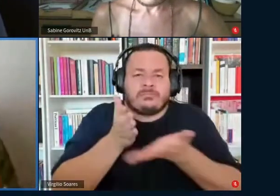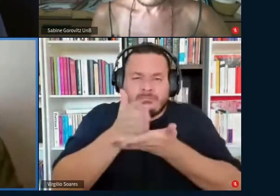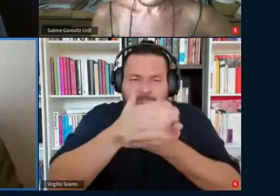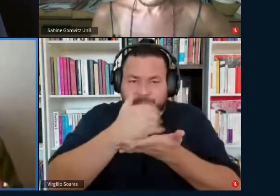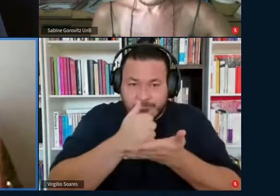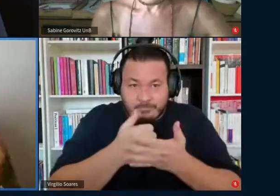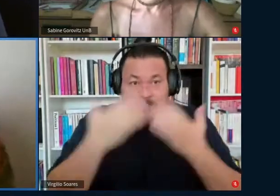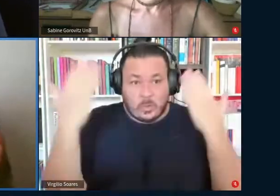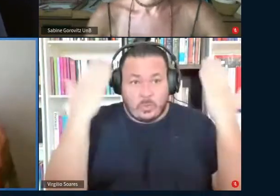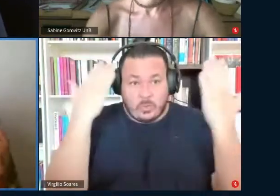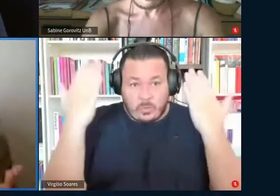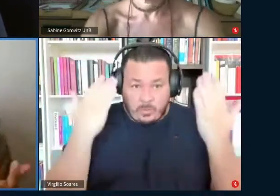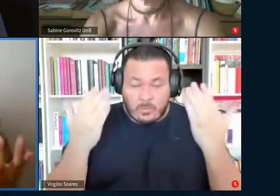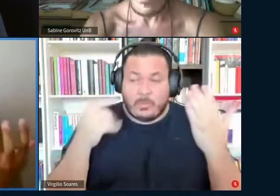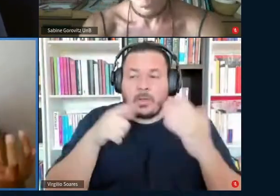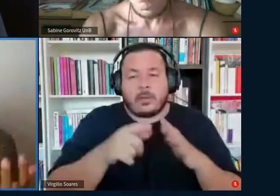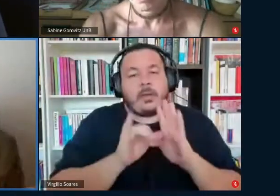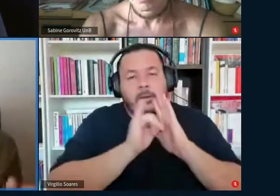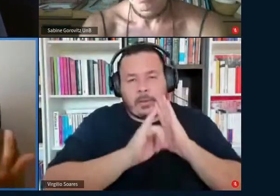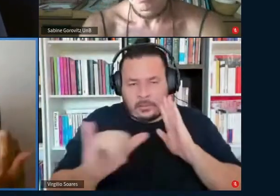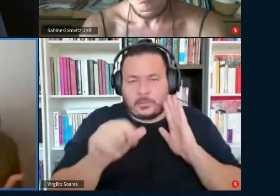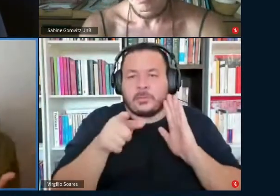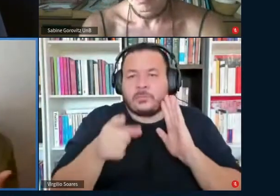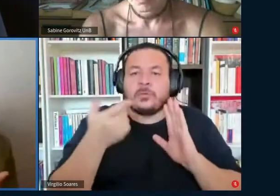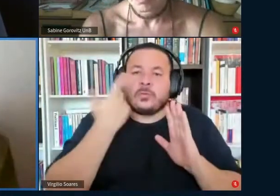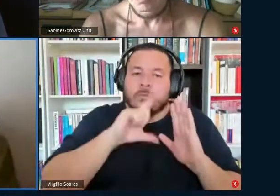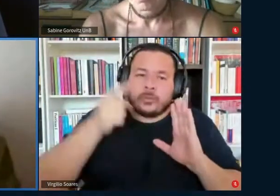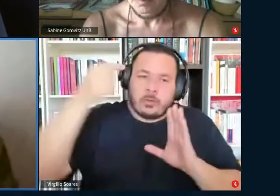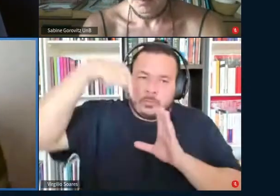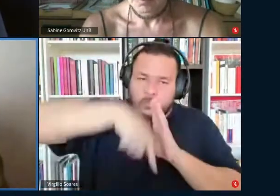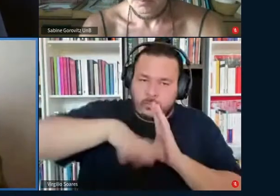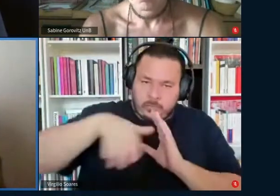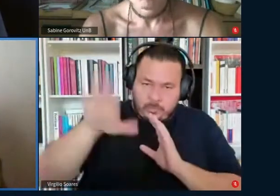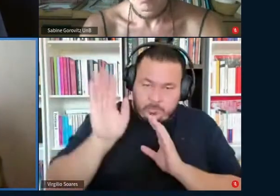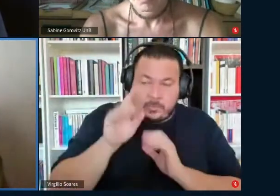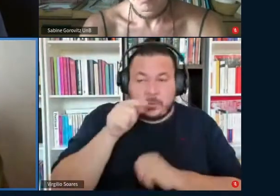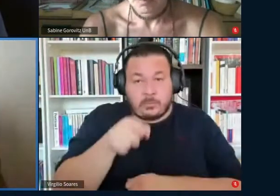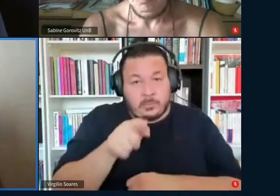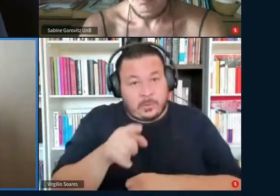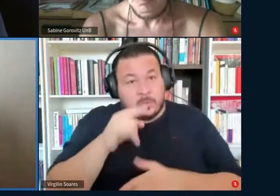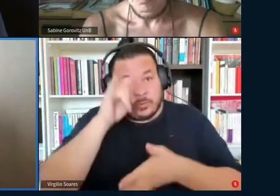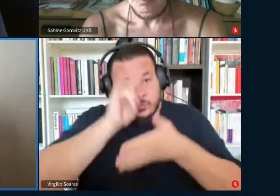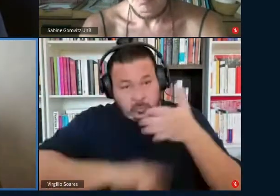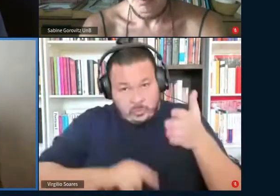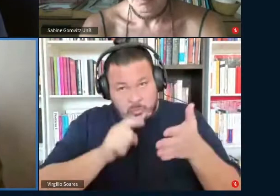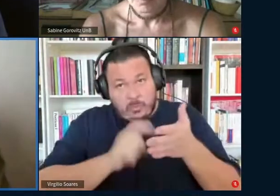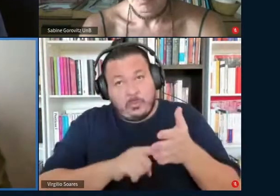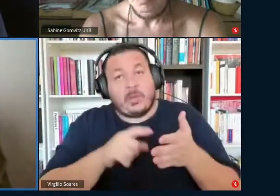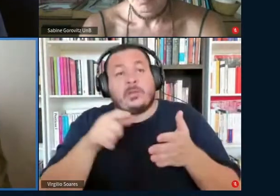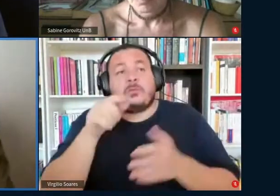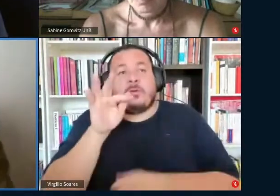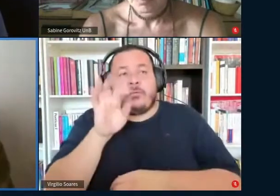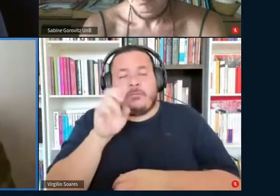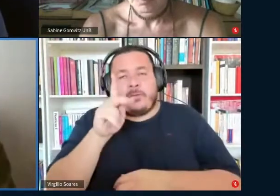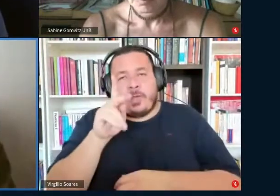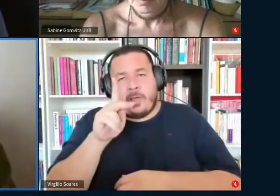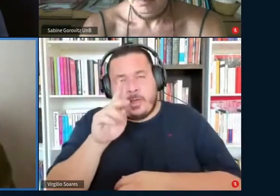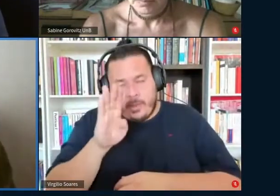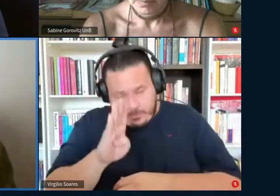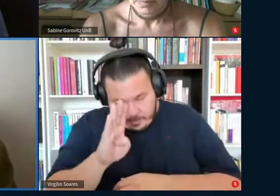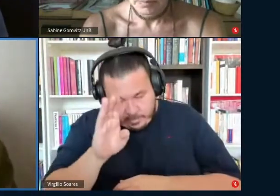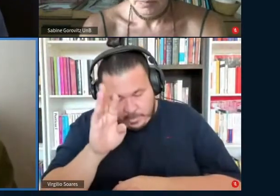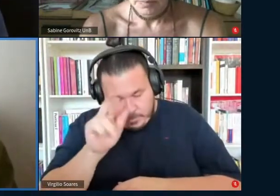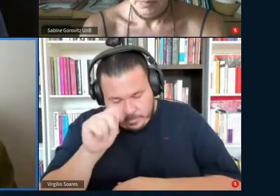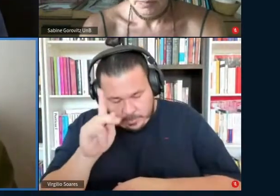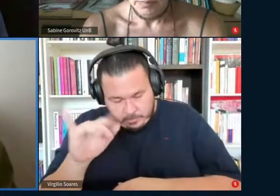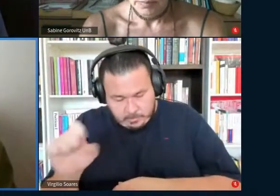comparando. Acho que do edital você conseguiu aprofundar mais. Agora, o documento da FEBRAPILS e o documento da Câmara, eu senti uma